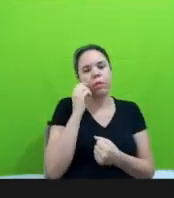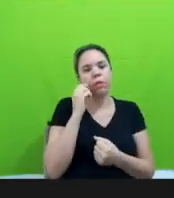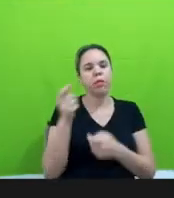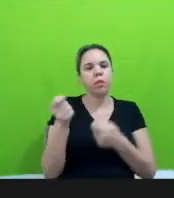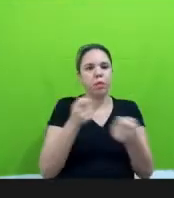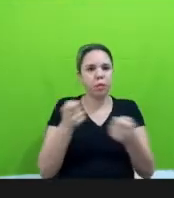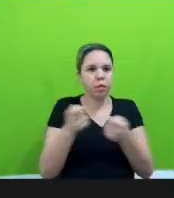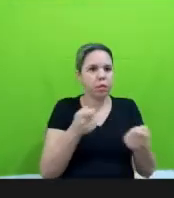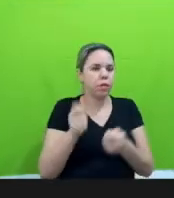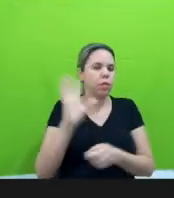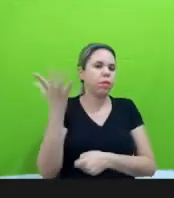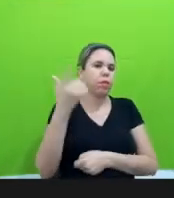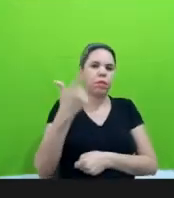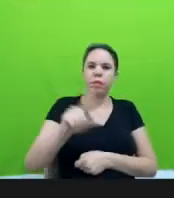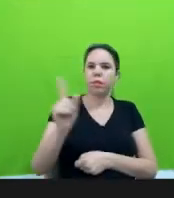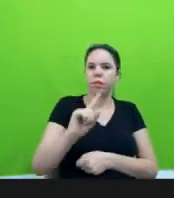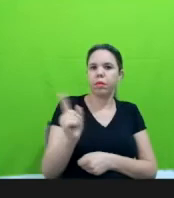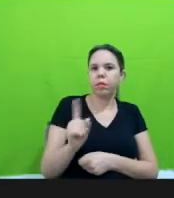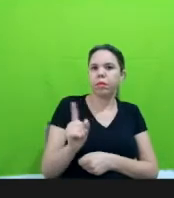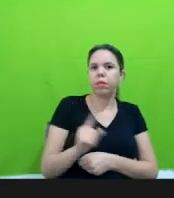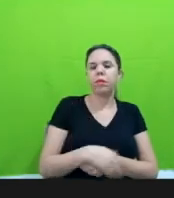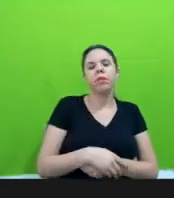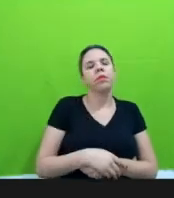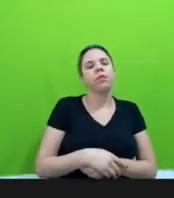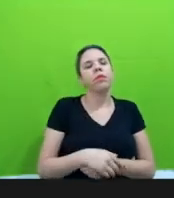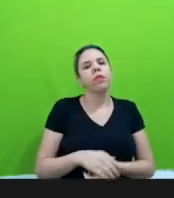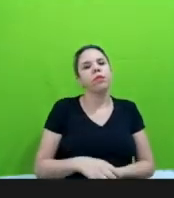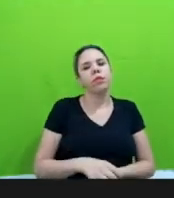não vai acontecer de novo. Então,